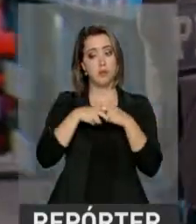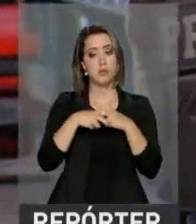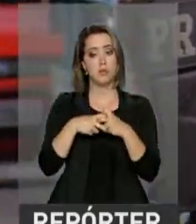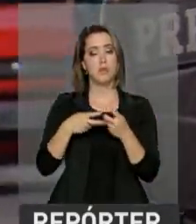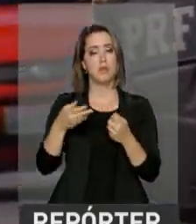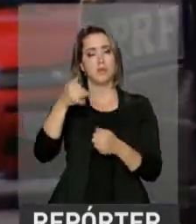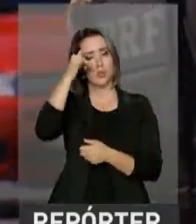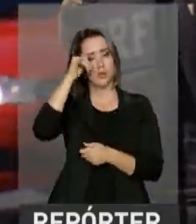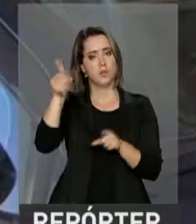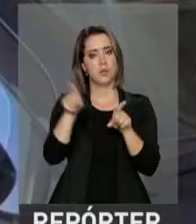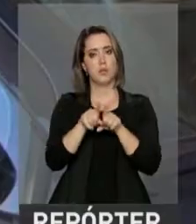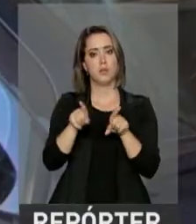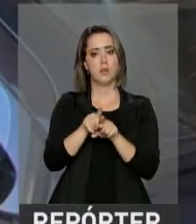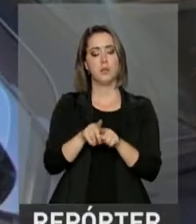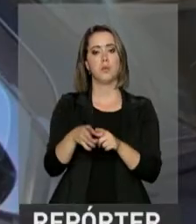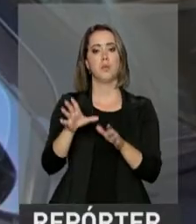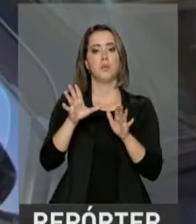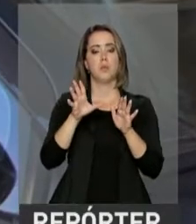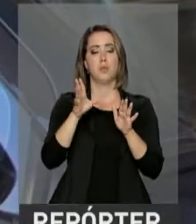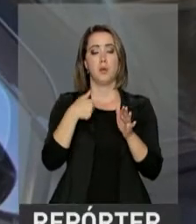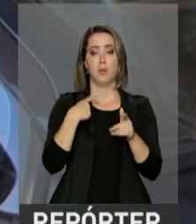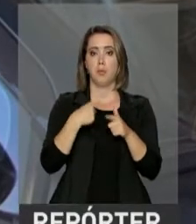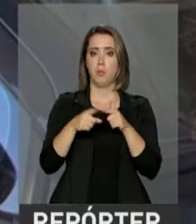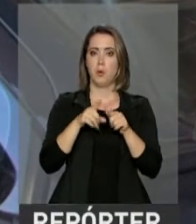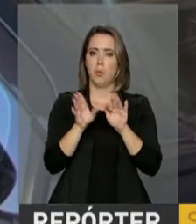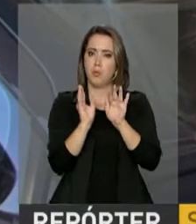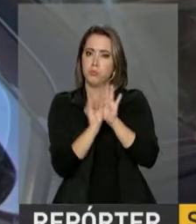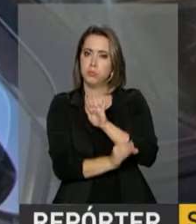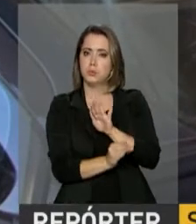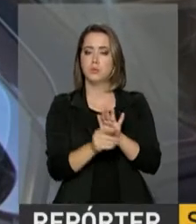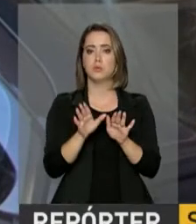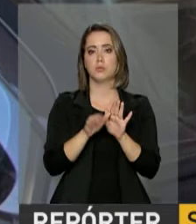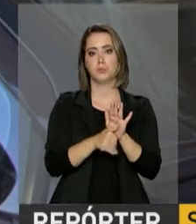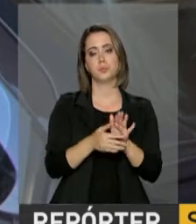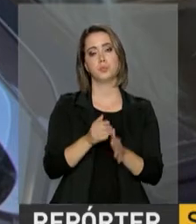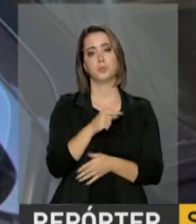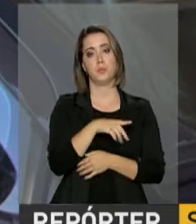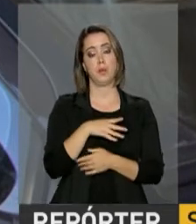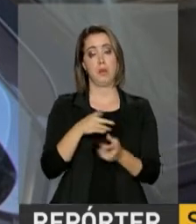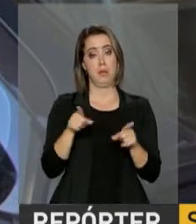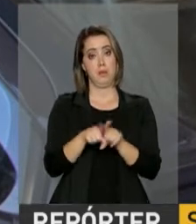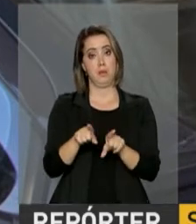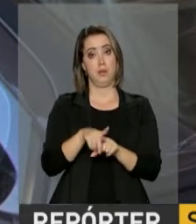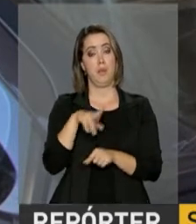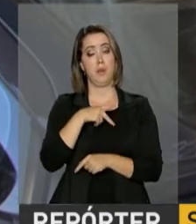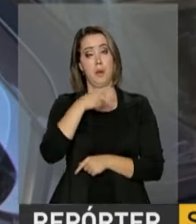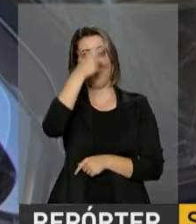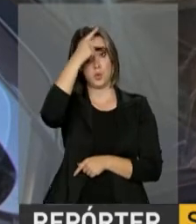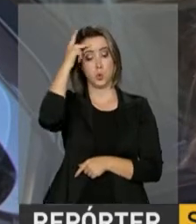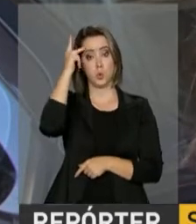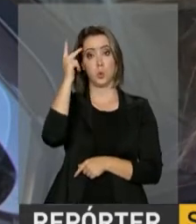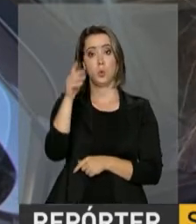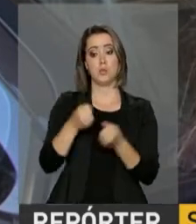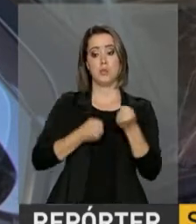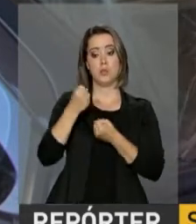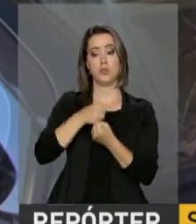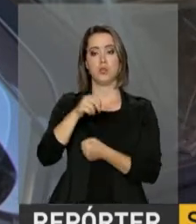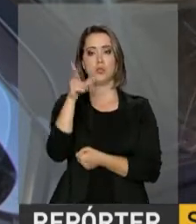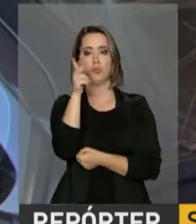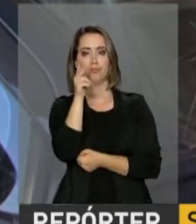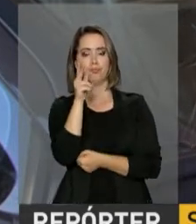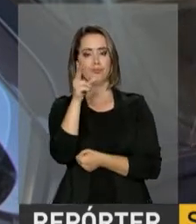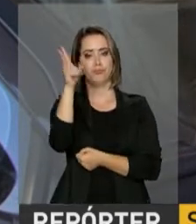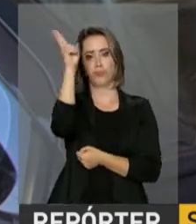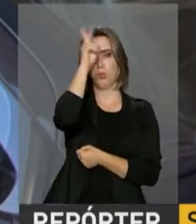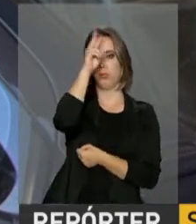combater a criminalidade. Ainda há uma grande incidência de pessoas que dirigem e bebem e pegam estradas.